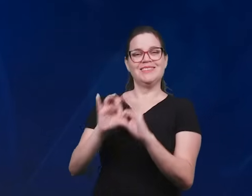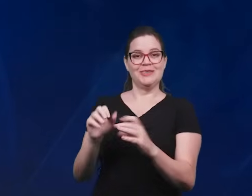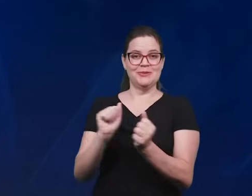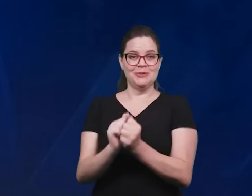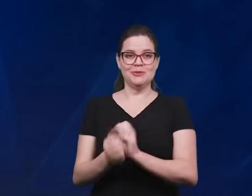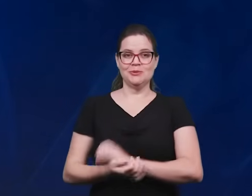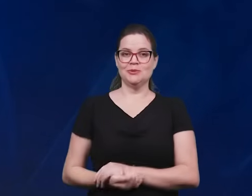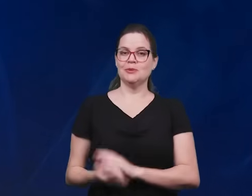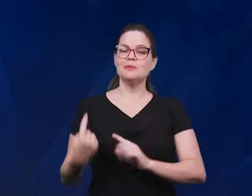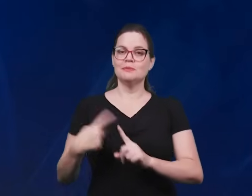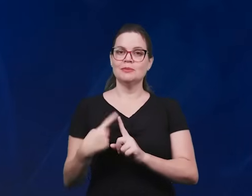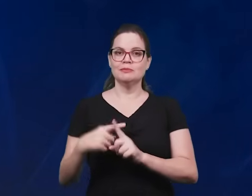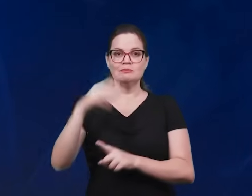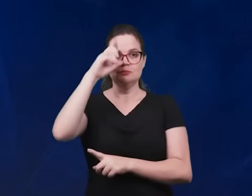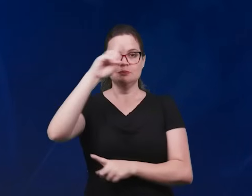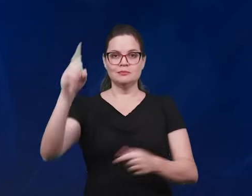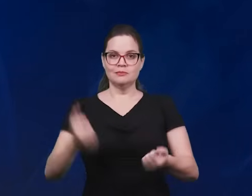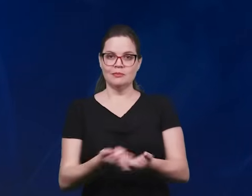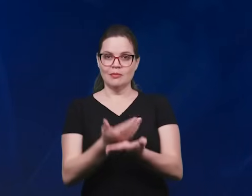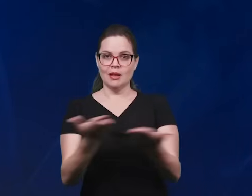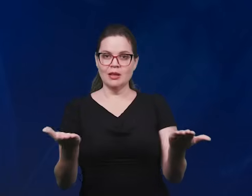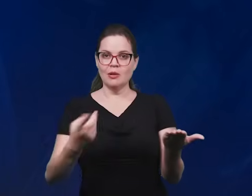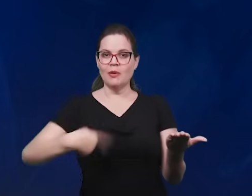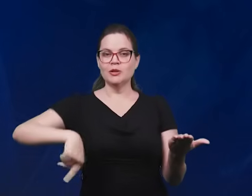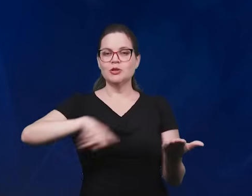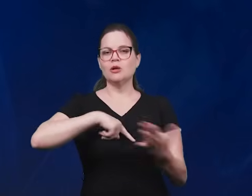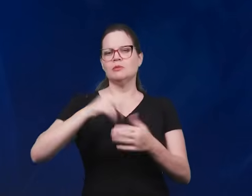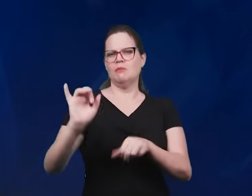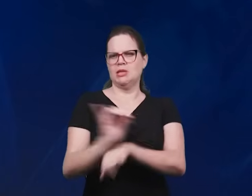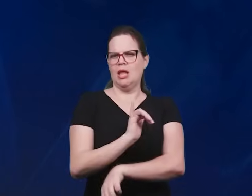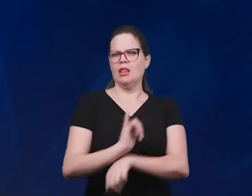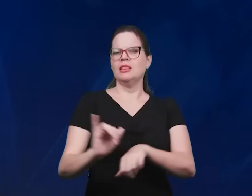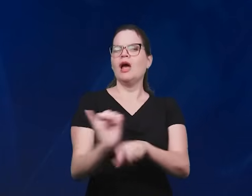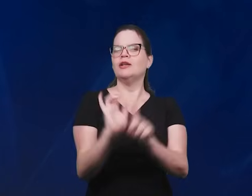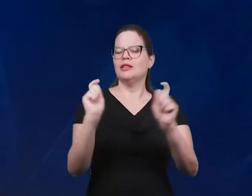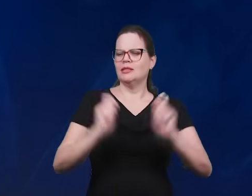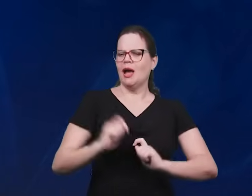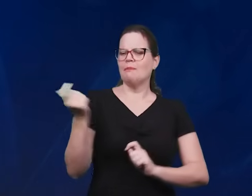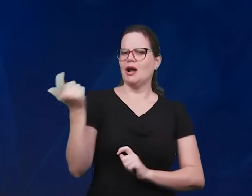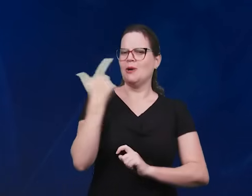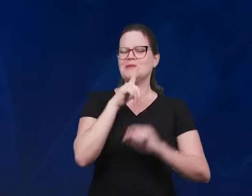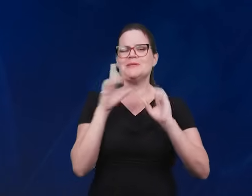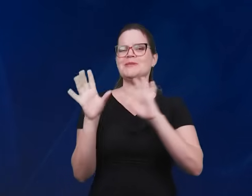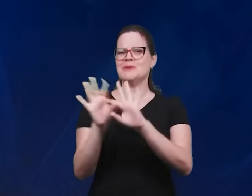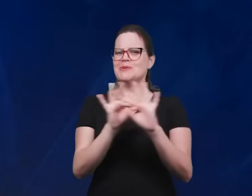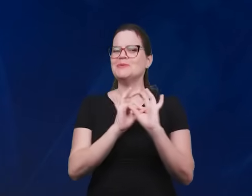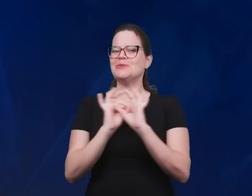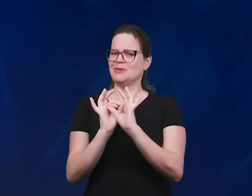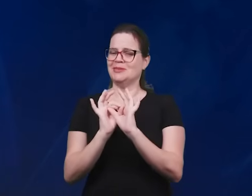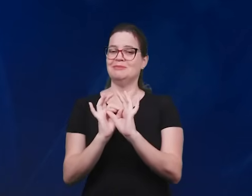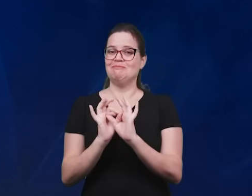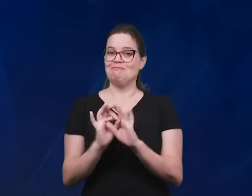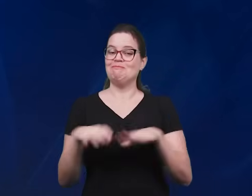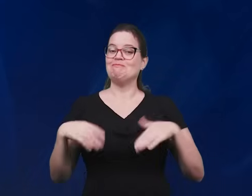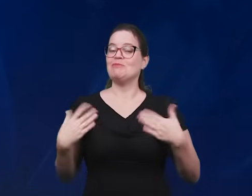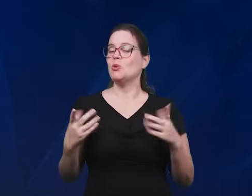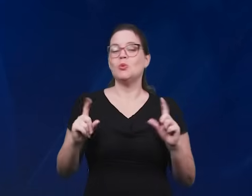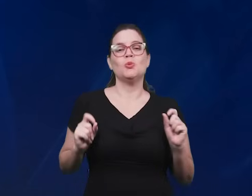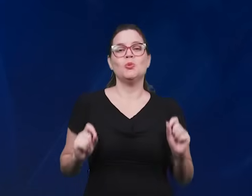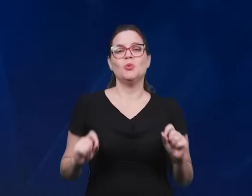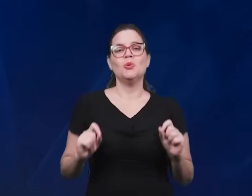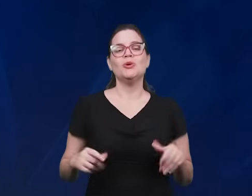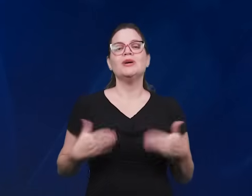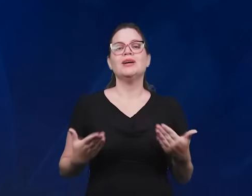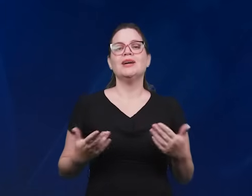nos enviou um recurso que temos para ter comunhão com Ele. E esse recurso